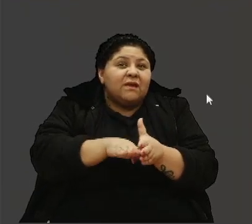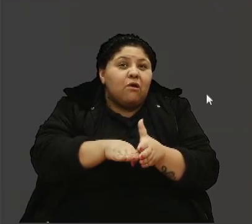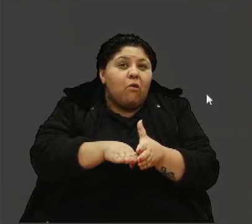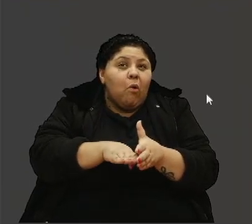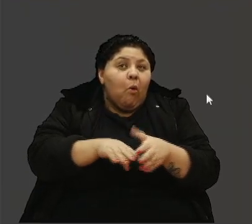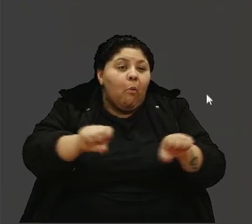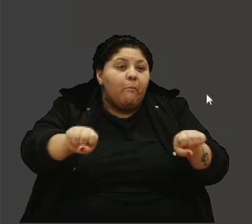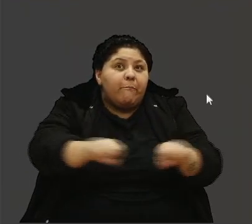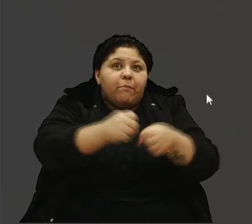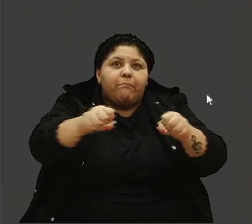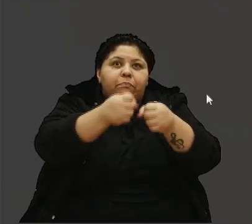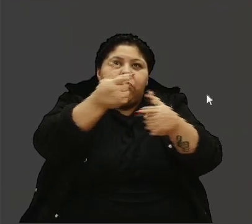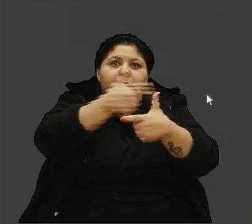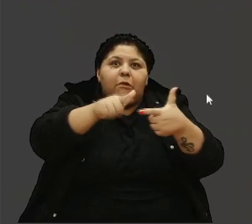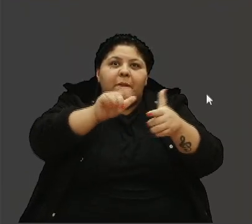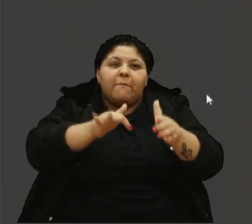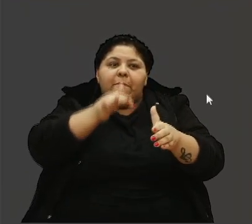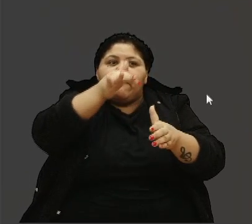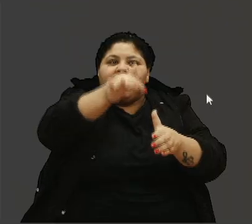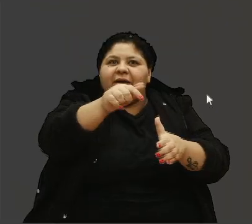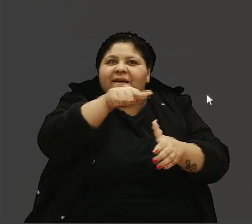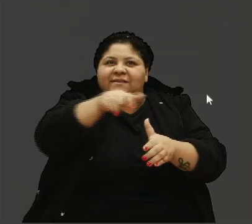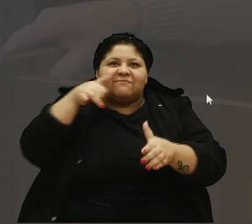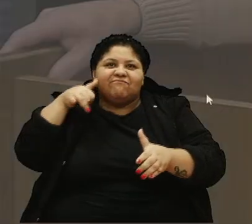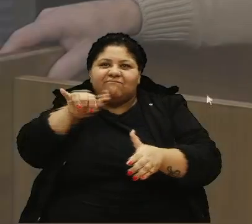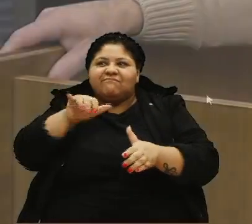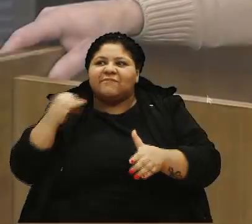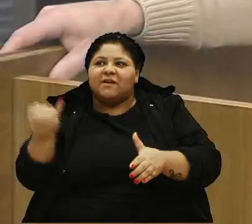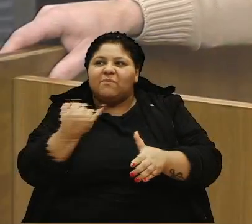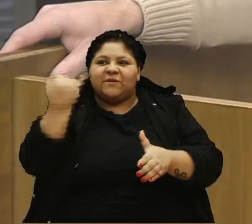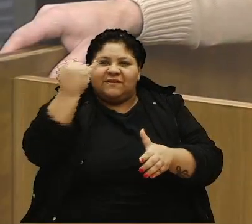Então, essa prevenção, essa vacinação é muito importante.